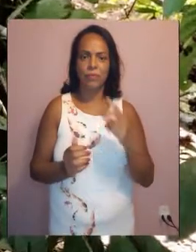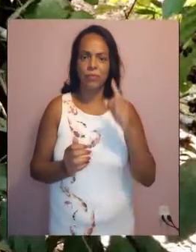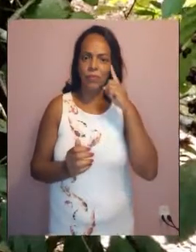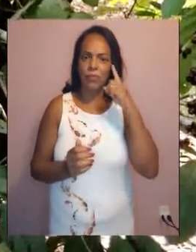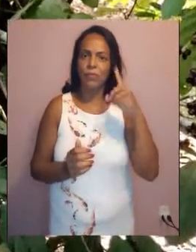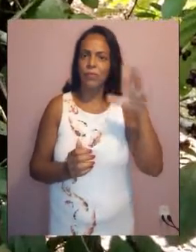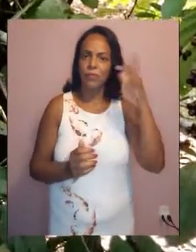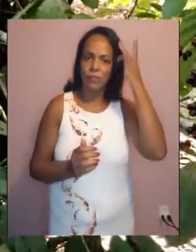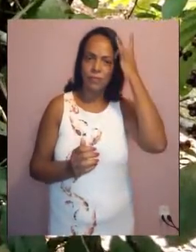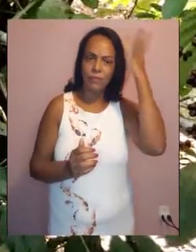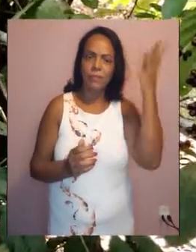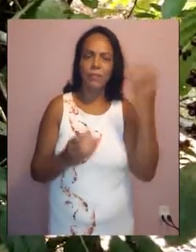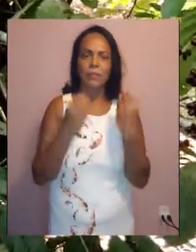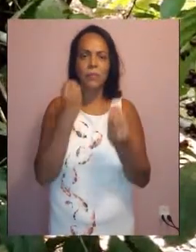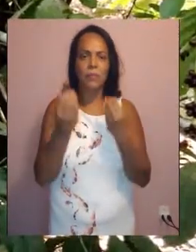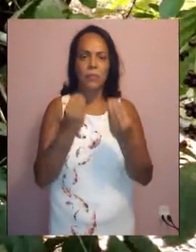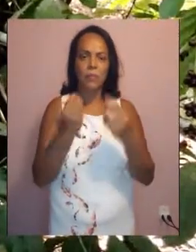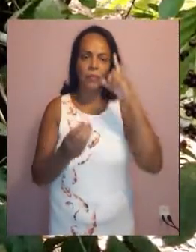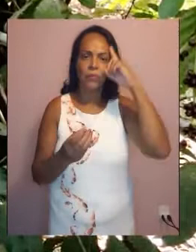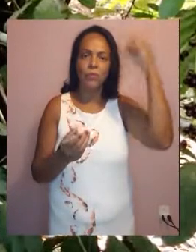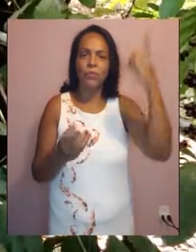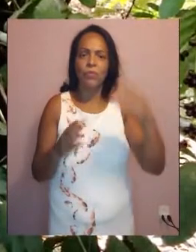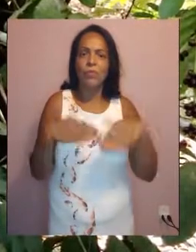informar direitinho, aí a gente vai lá.